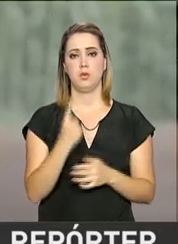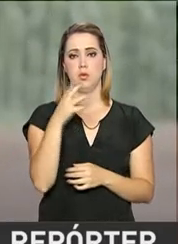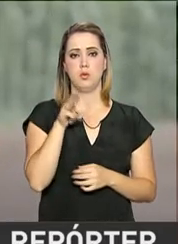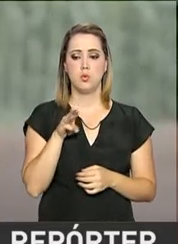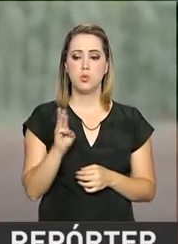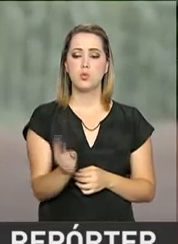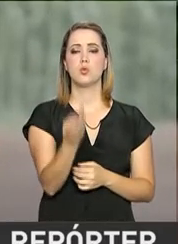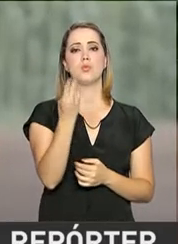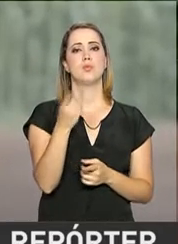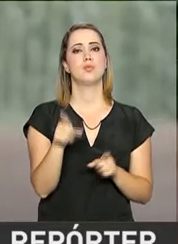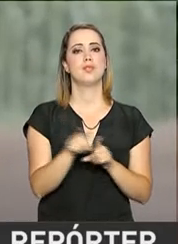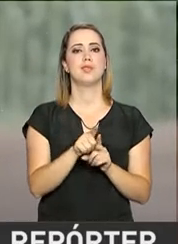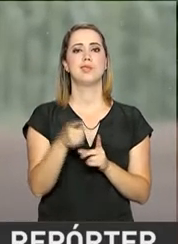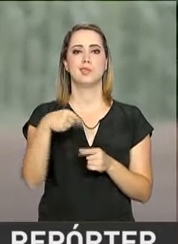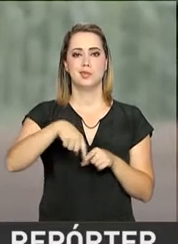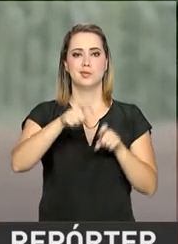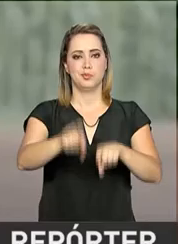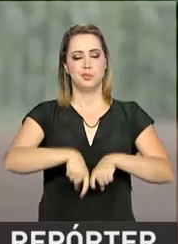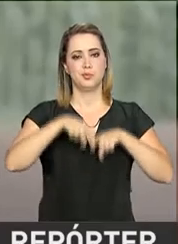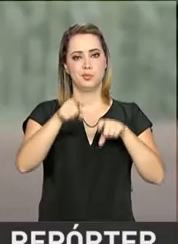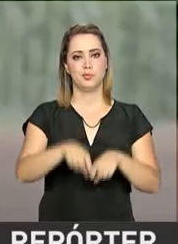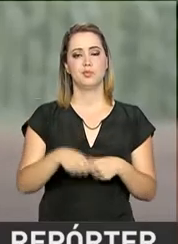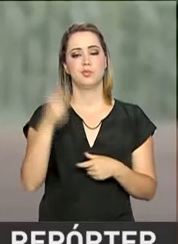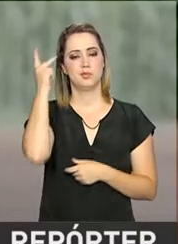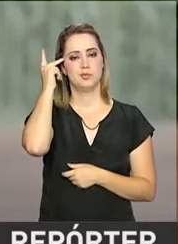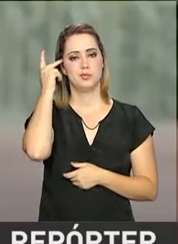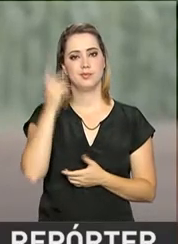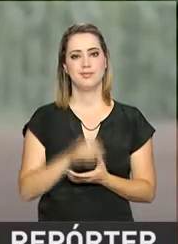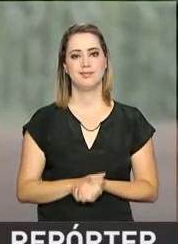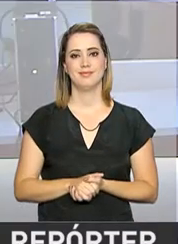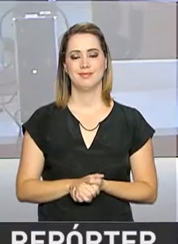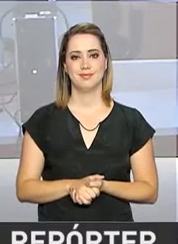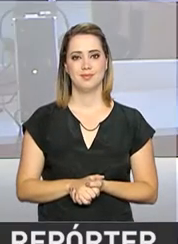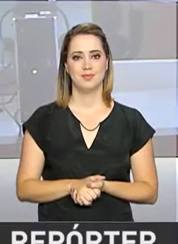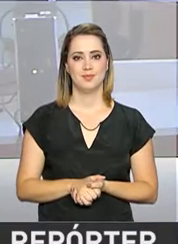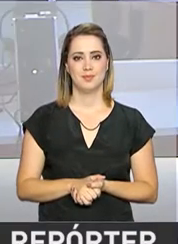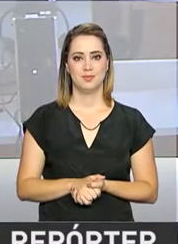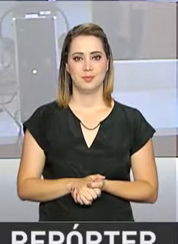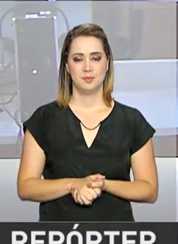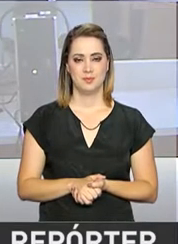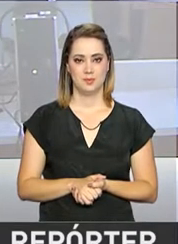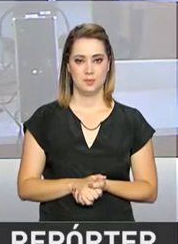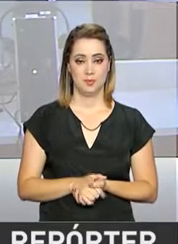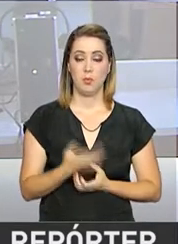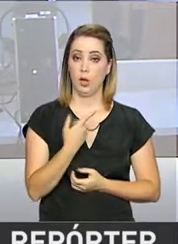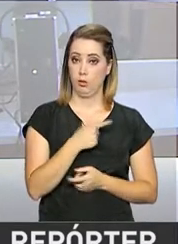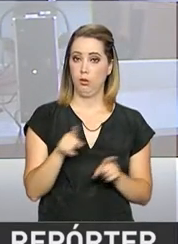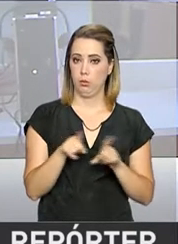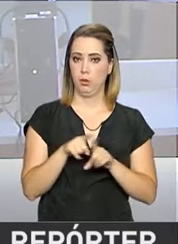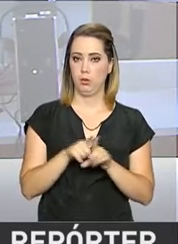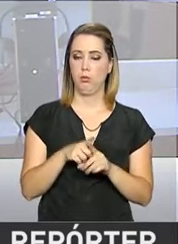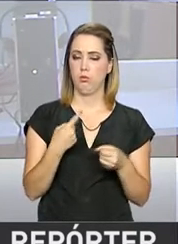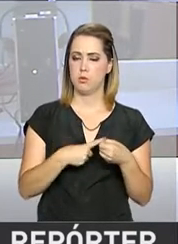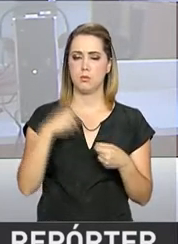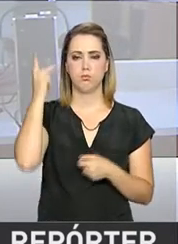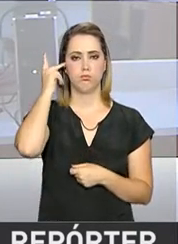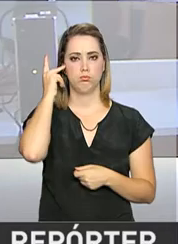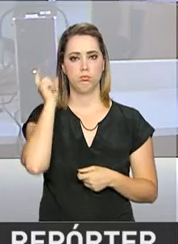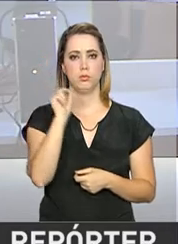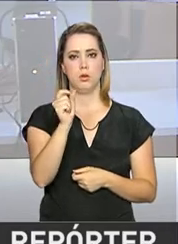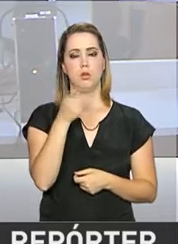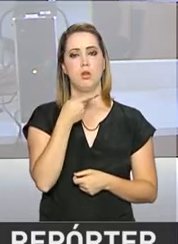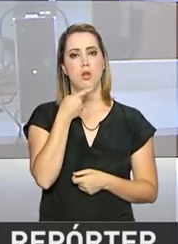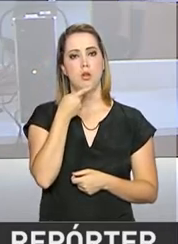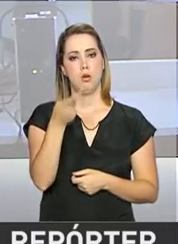mil. De Ribeirão Preto, em São Paulo, Leonardo Meira. E ainda em Ribeirão Preto, o presidente Temer negou